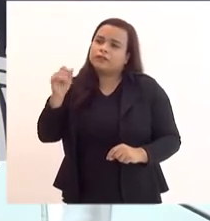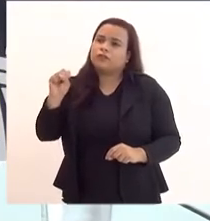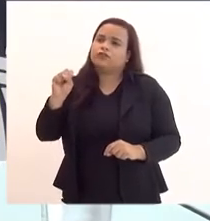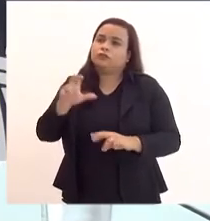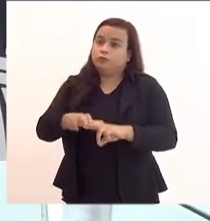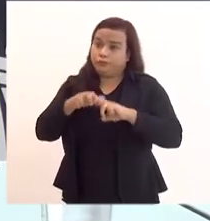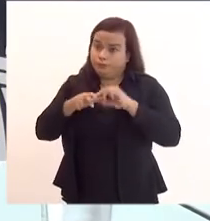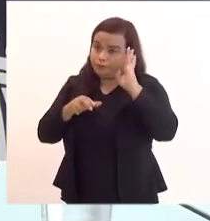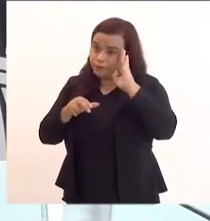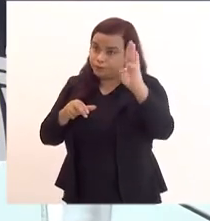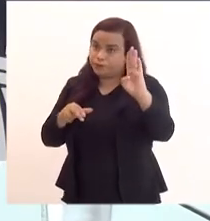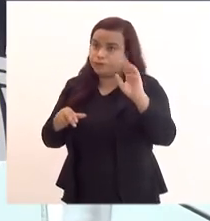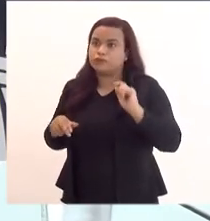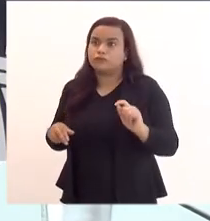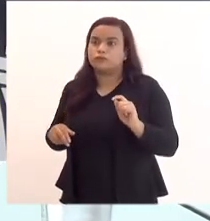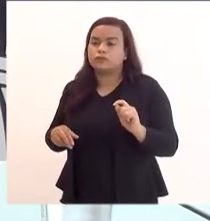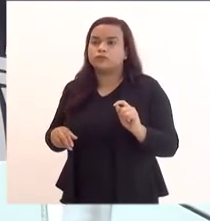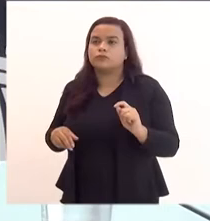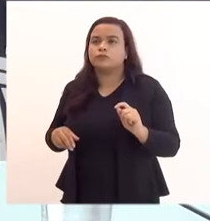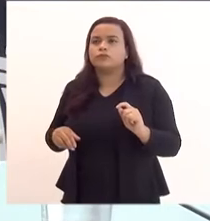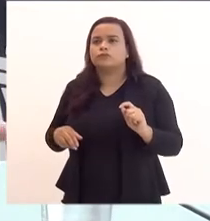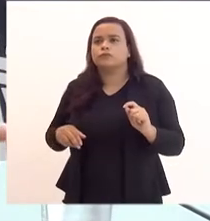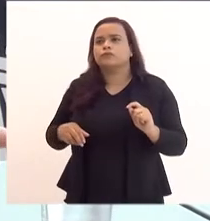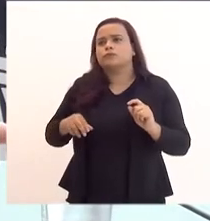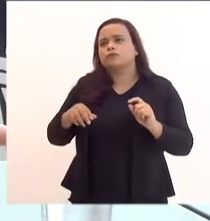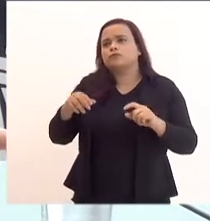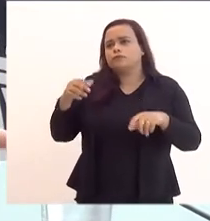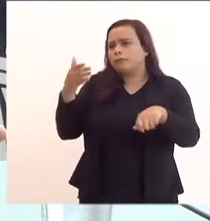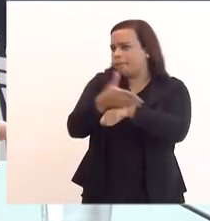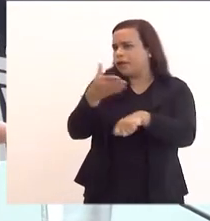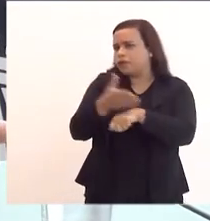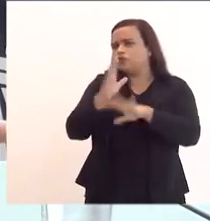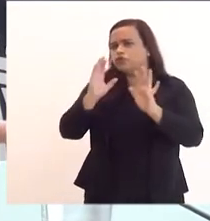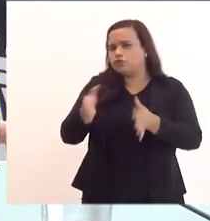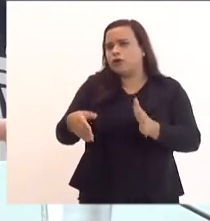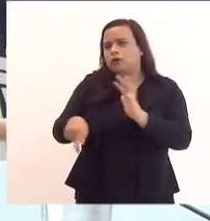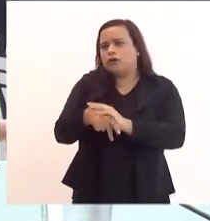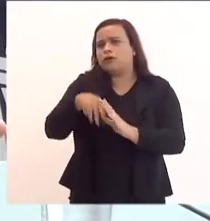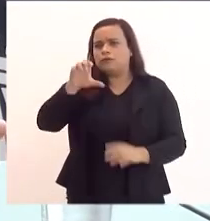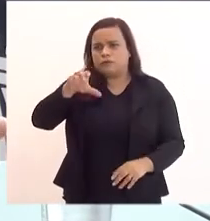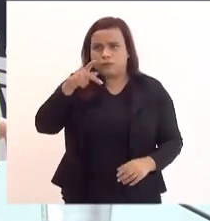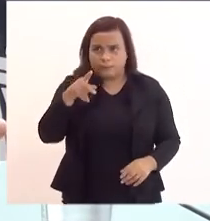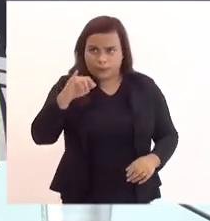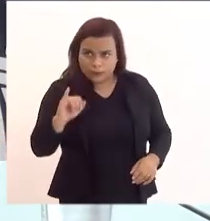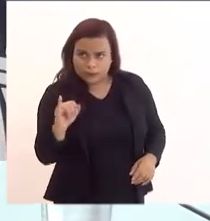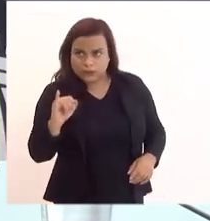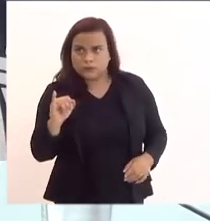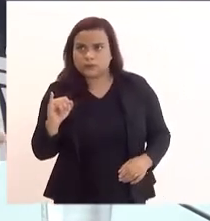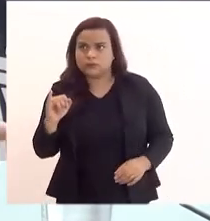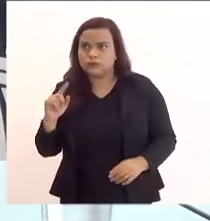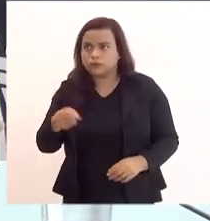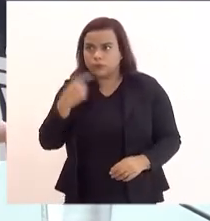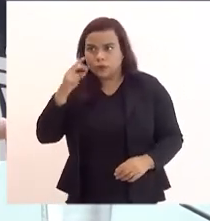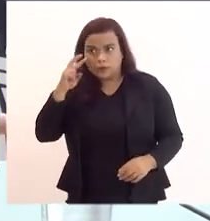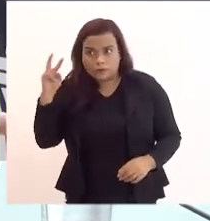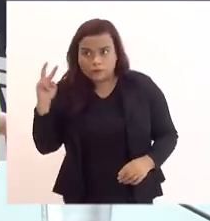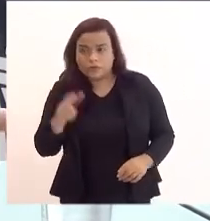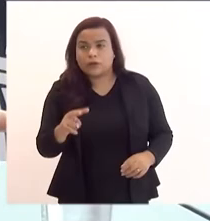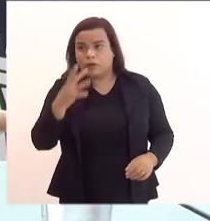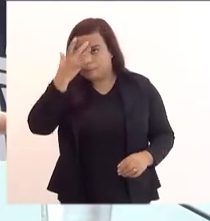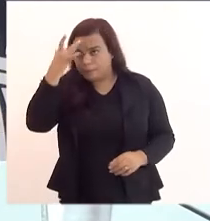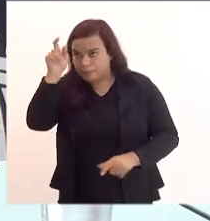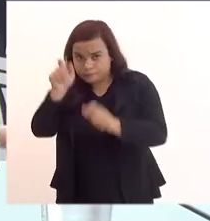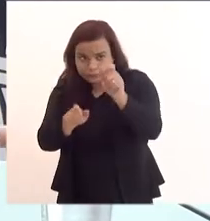primordial. Eu já participei de CPI, e se a gente olha quem são os